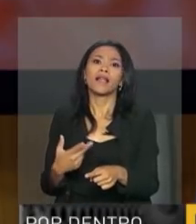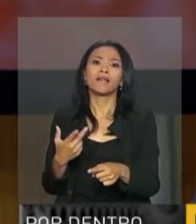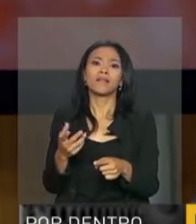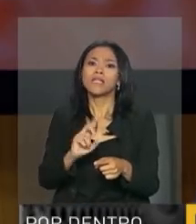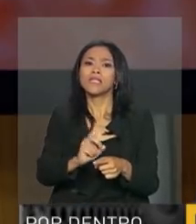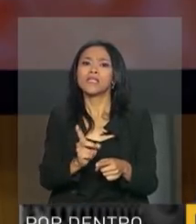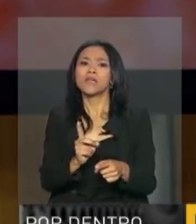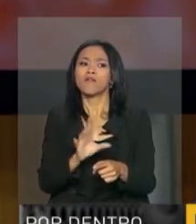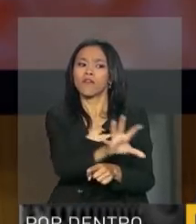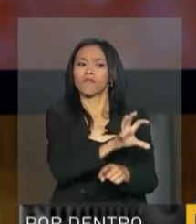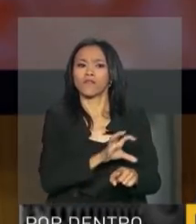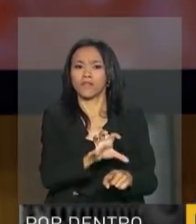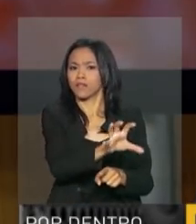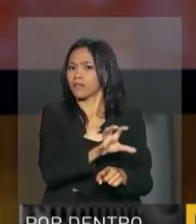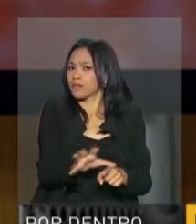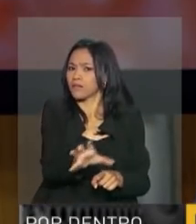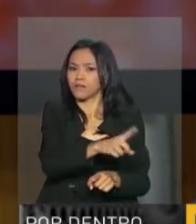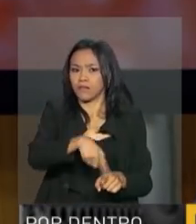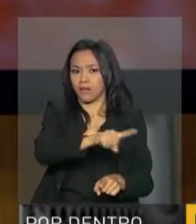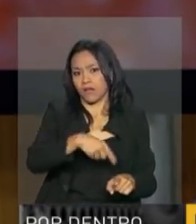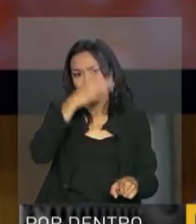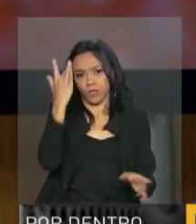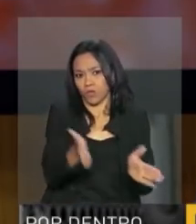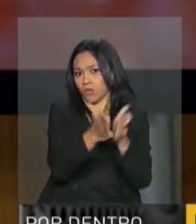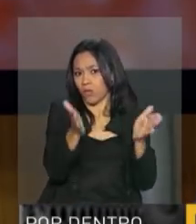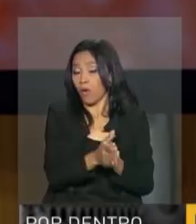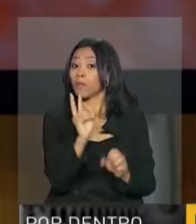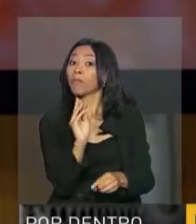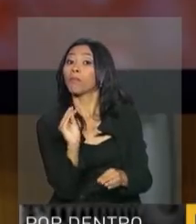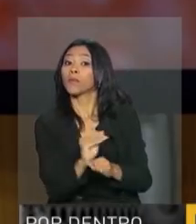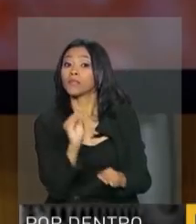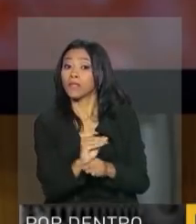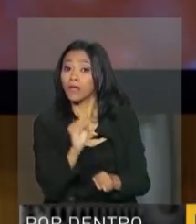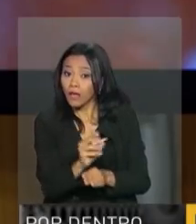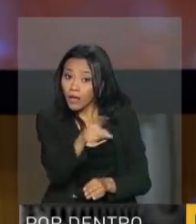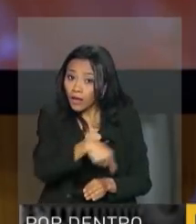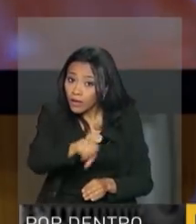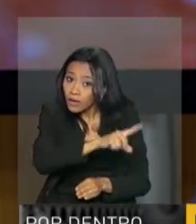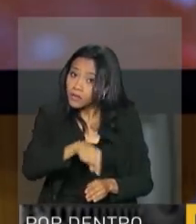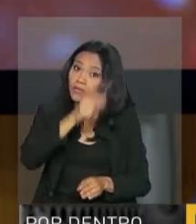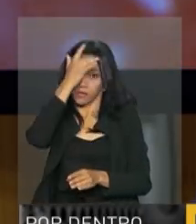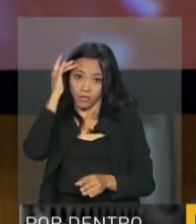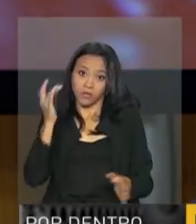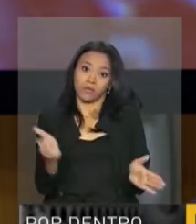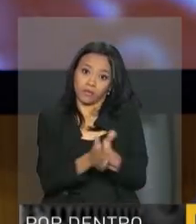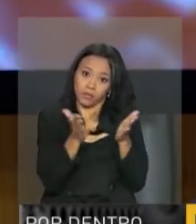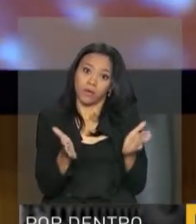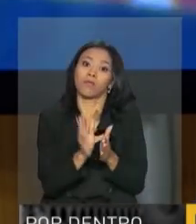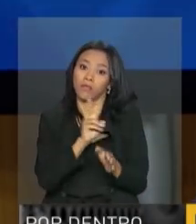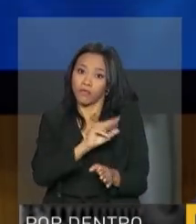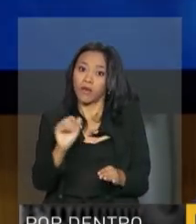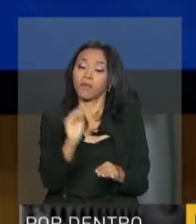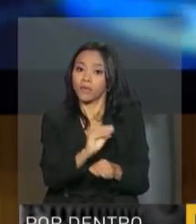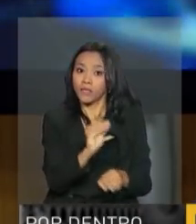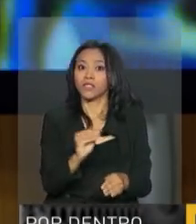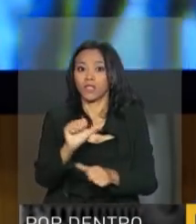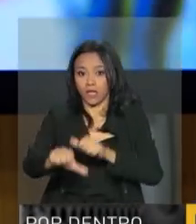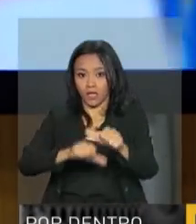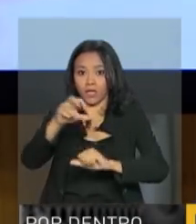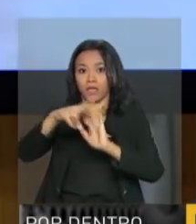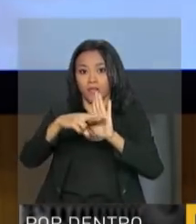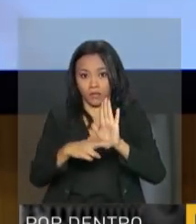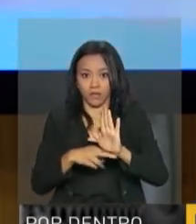pobres. A reforma da Previdência preserva, de maneira absolutamente incontestável, a parcela mais pobre da população. E não vou só ficar